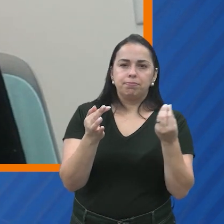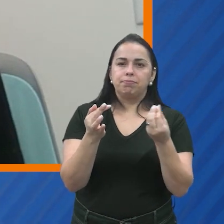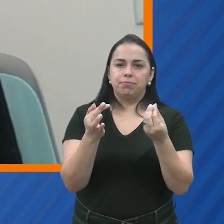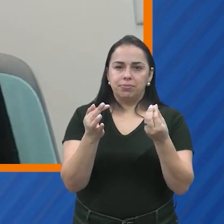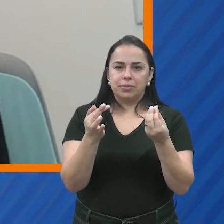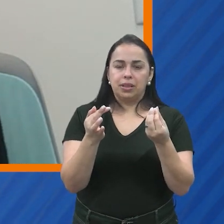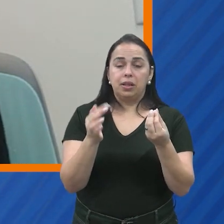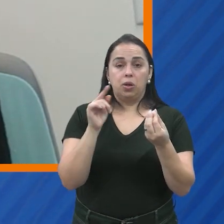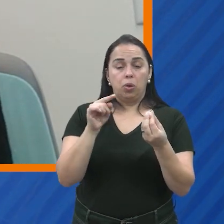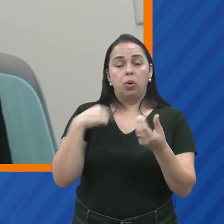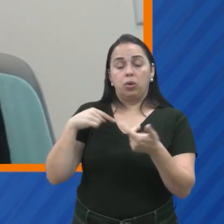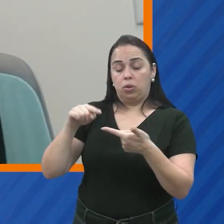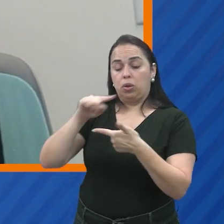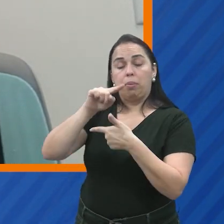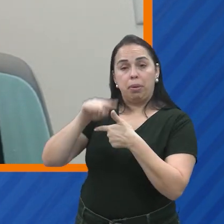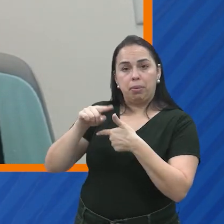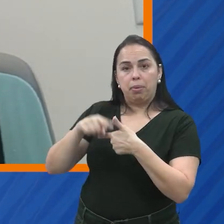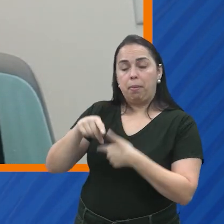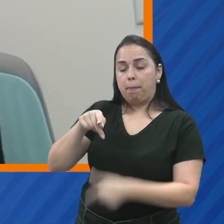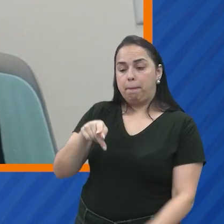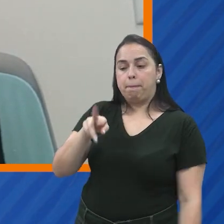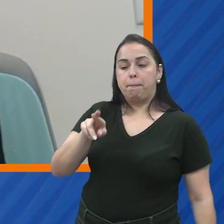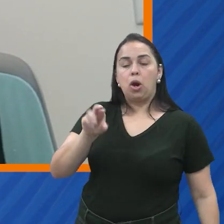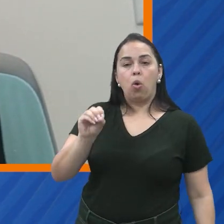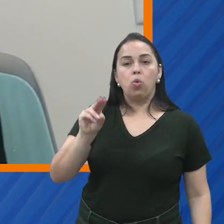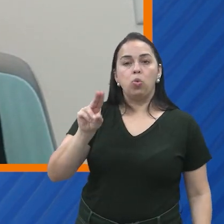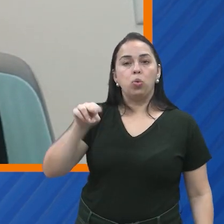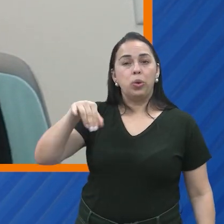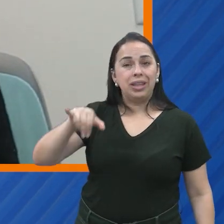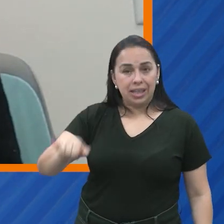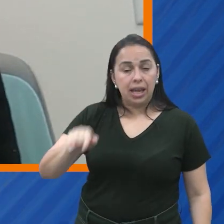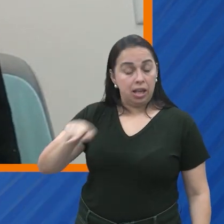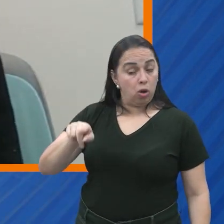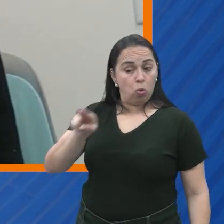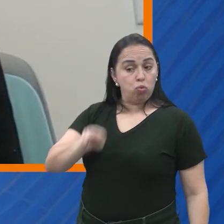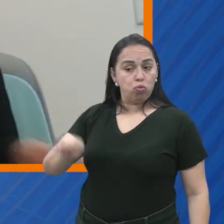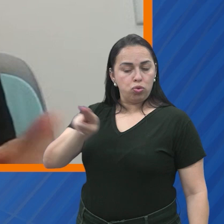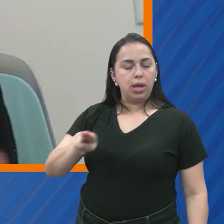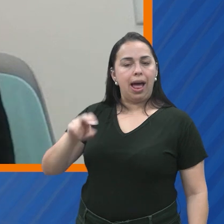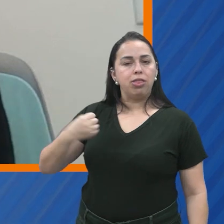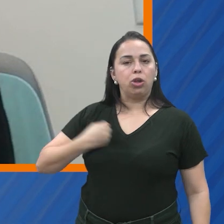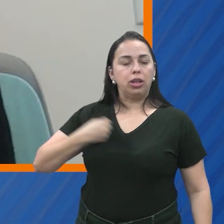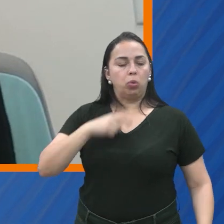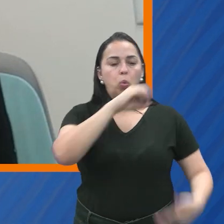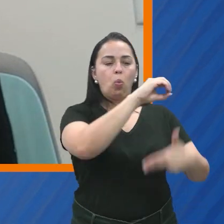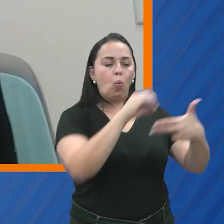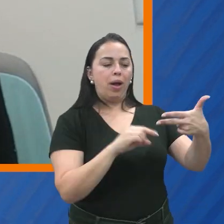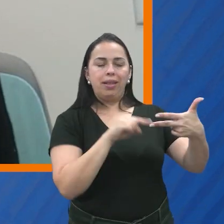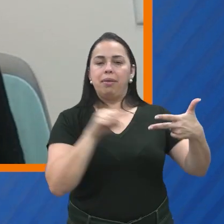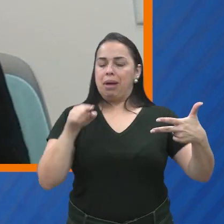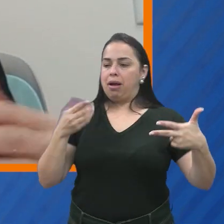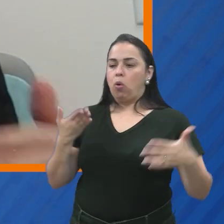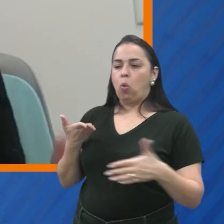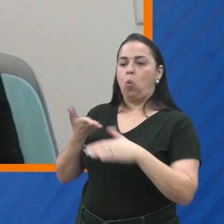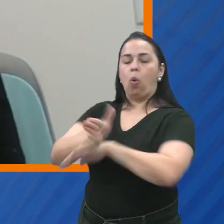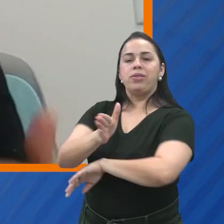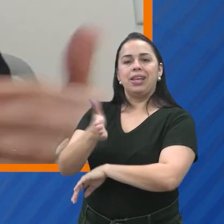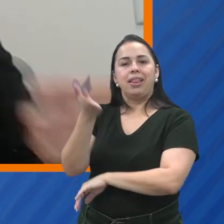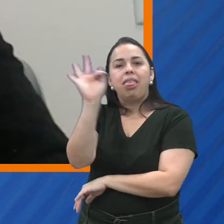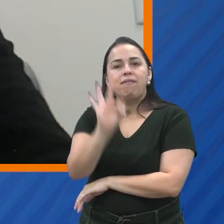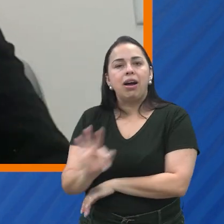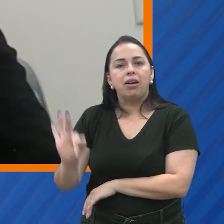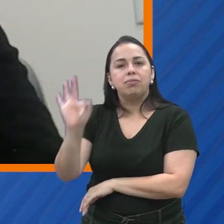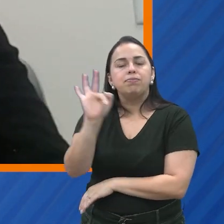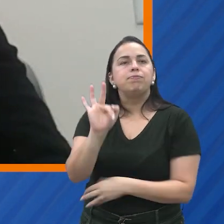Além disso, combinado com o ProUni, né, que usa a nota do Enem